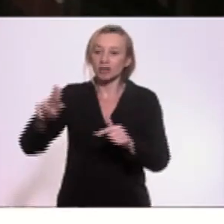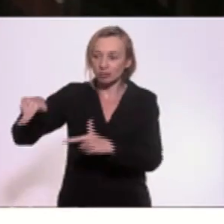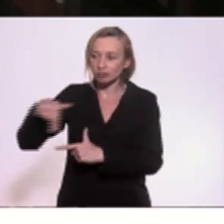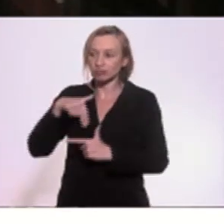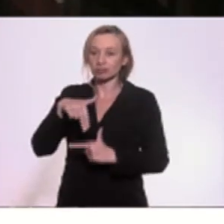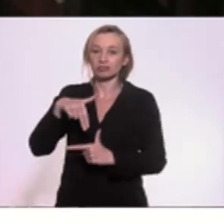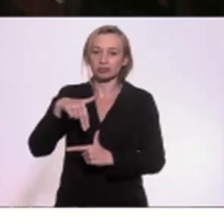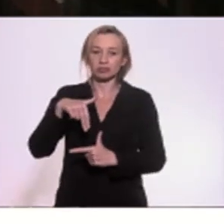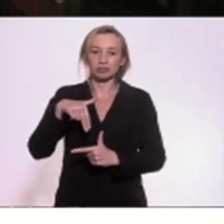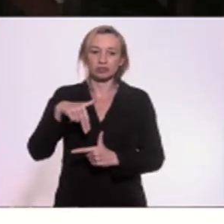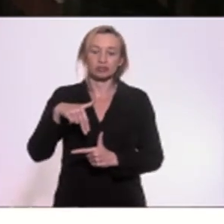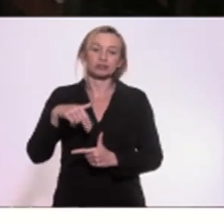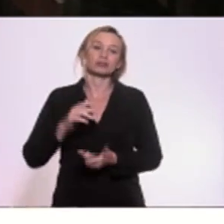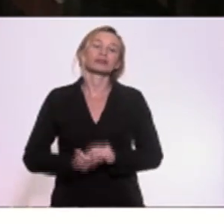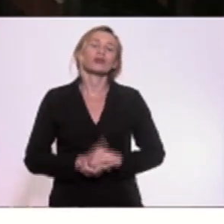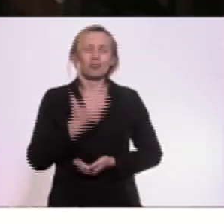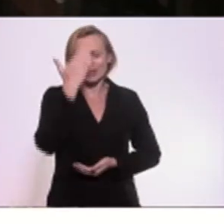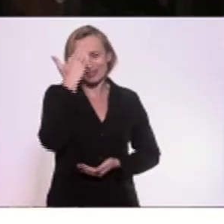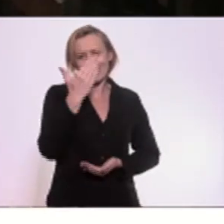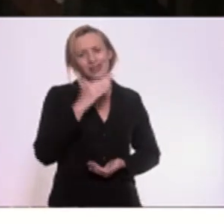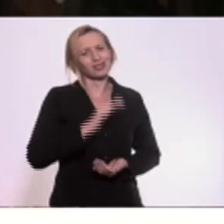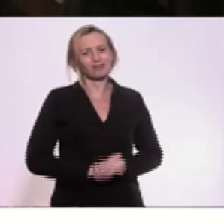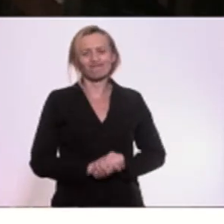próximo orador inscrito. Deputada Mônica Francisco, obrigado.